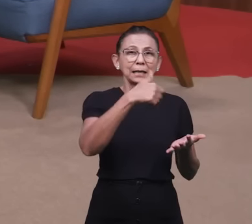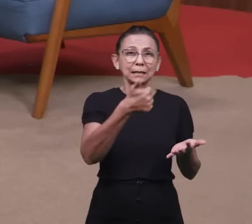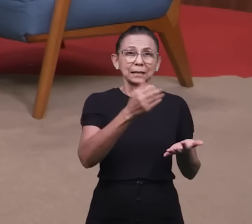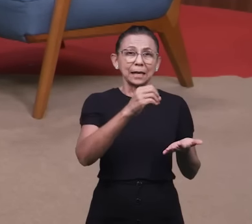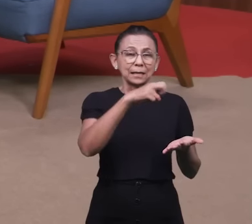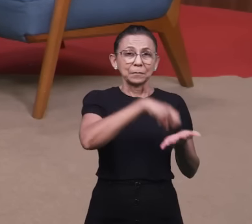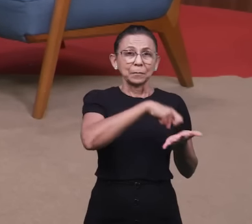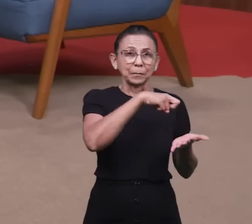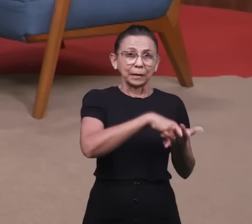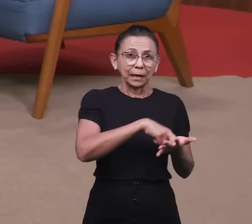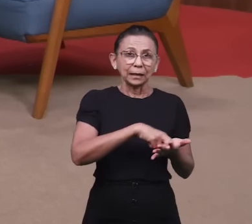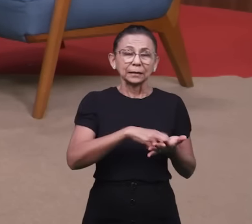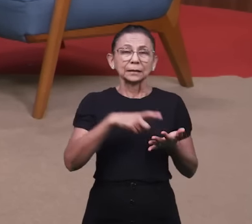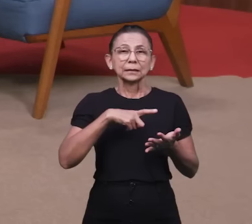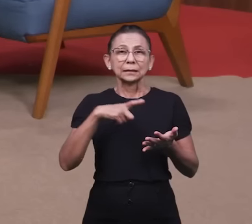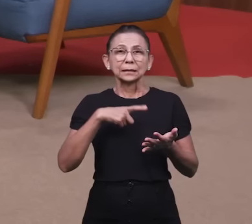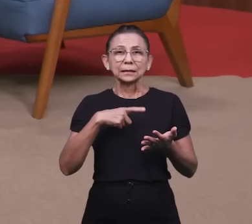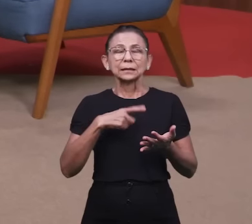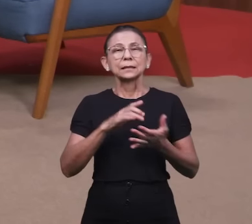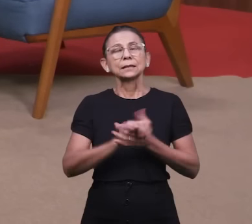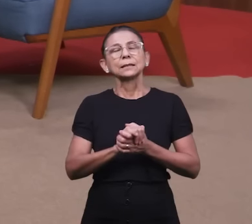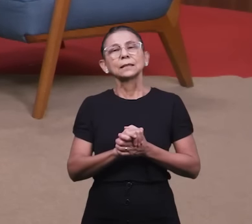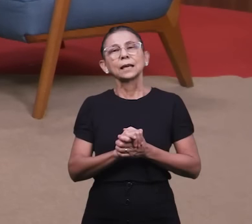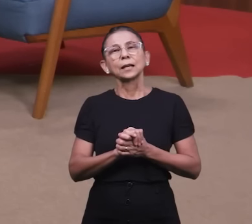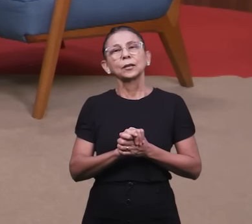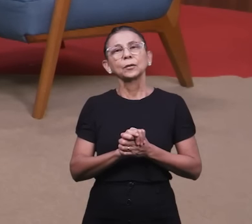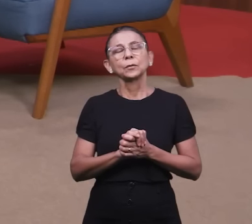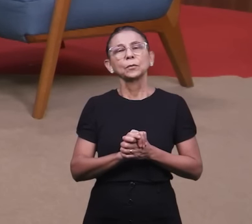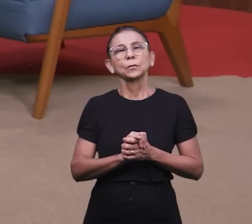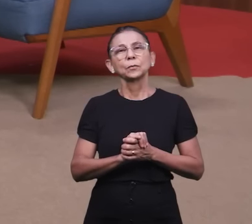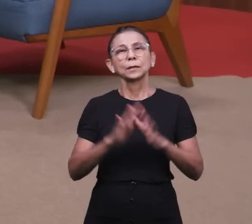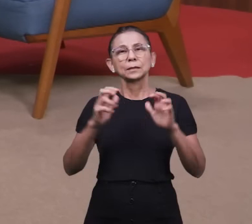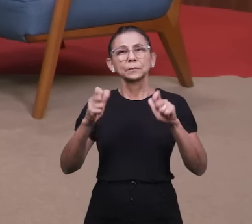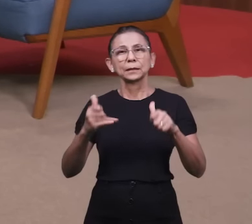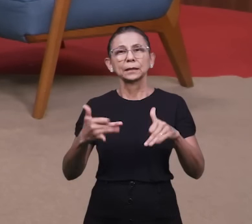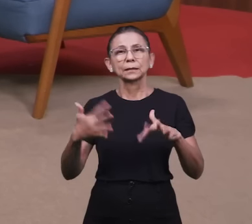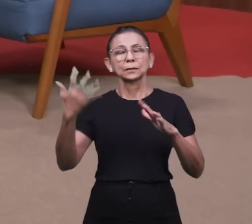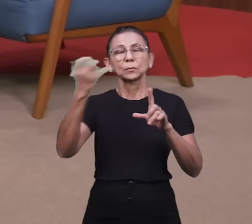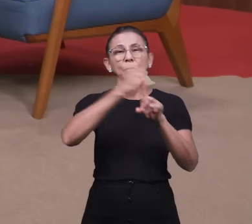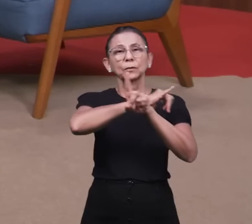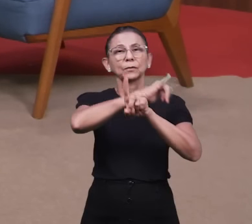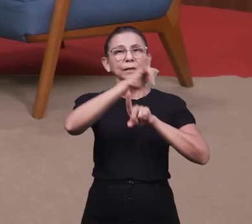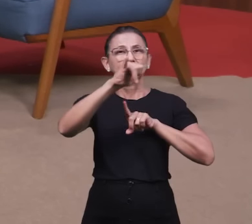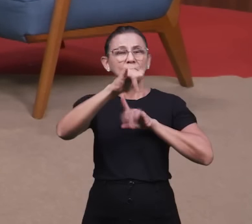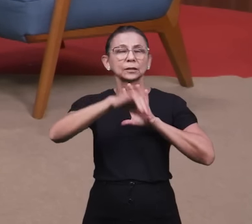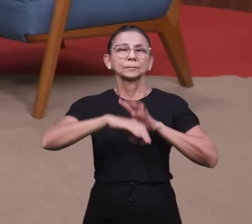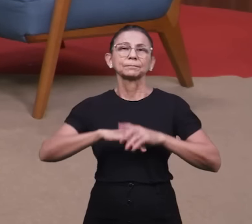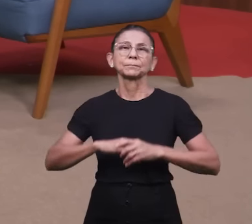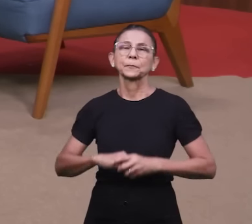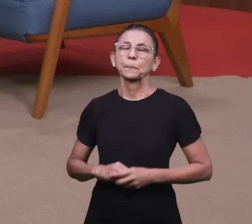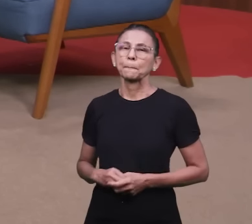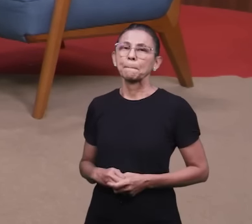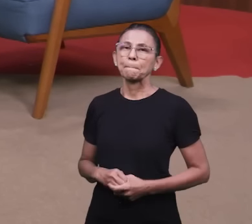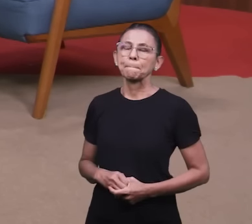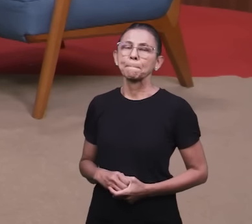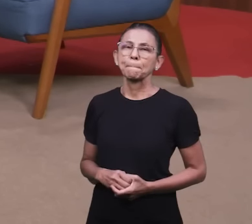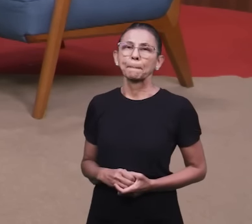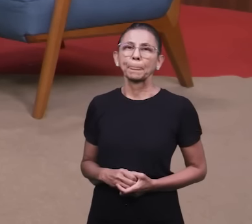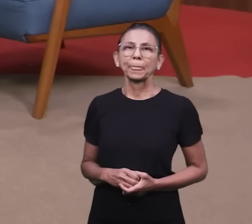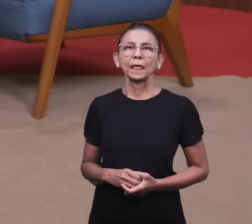das 10 pragas você identifica todas elas no mundo de hoje no cristianismo de hoje você identifica todas elas